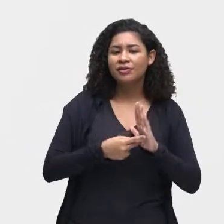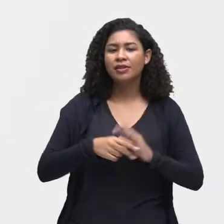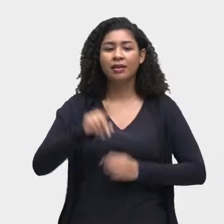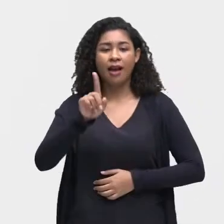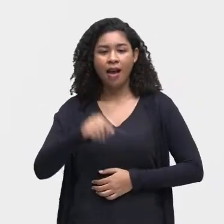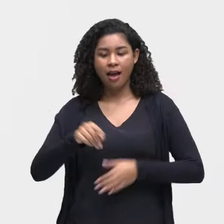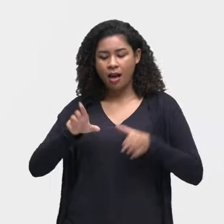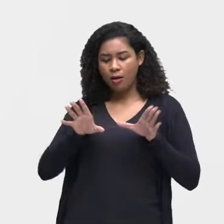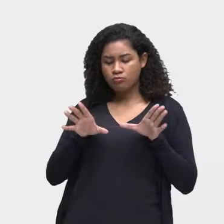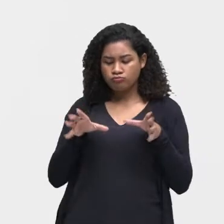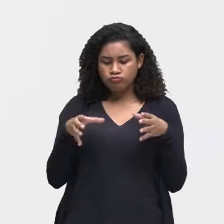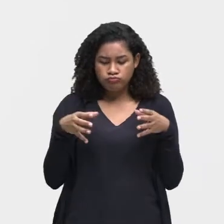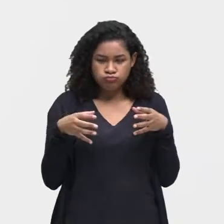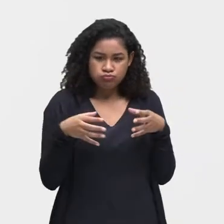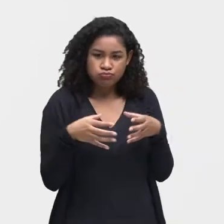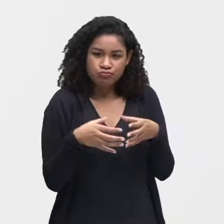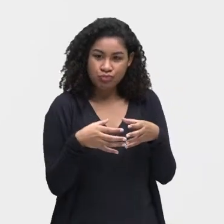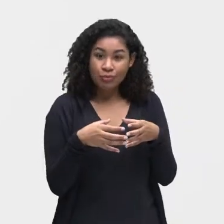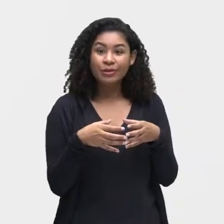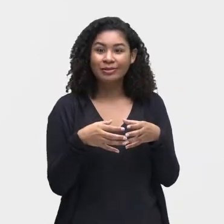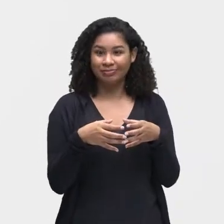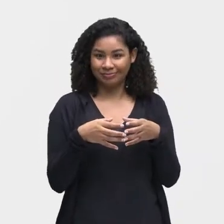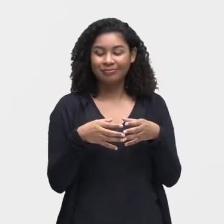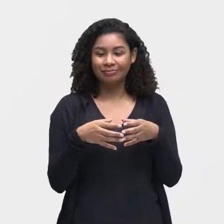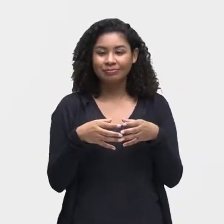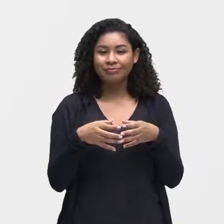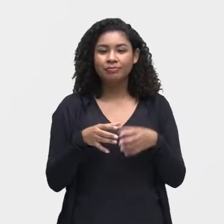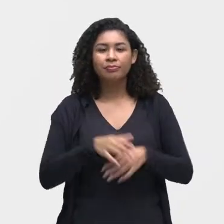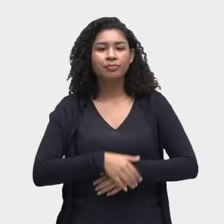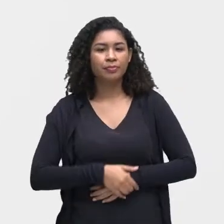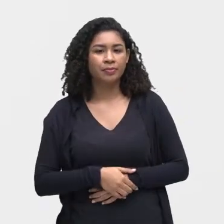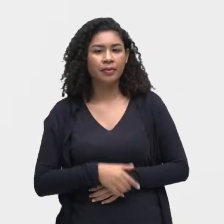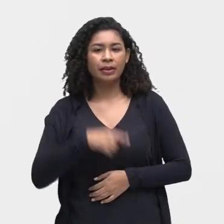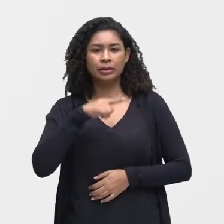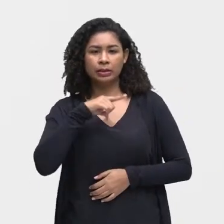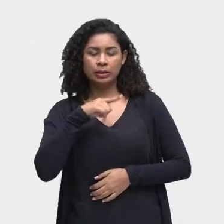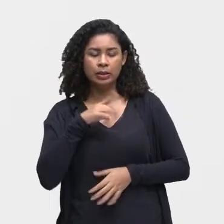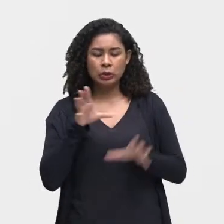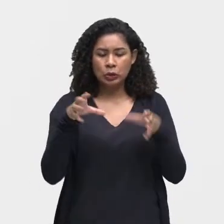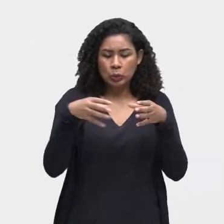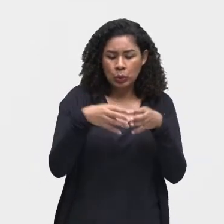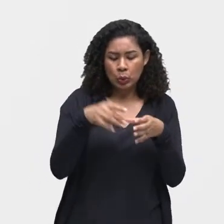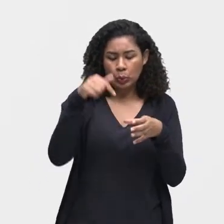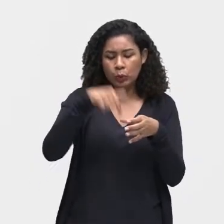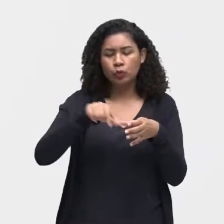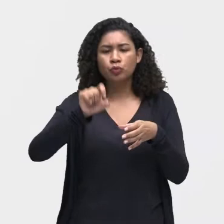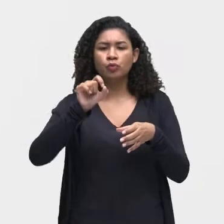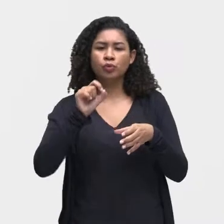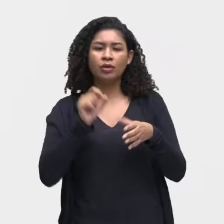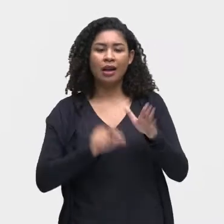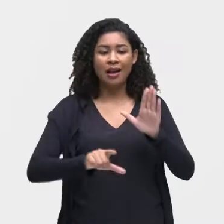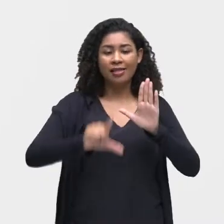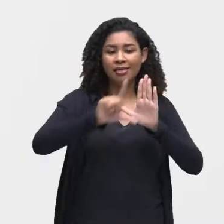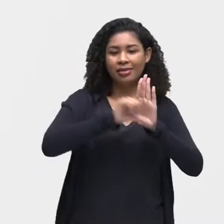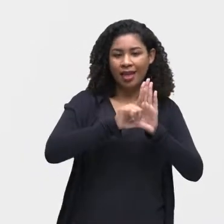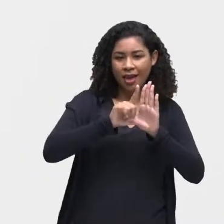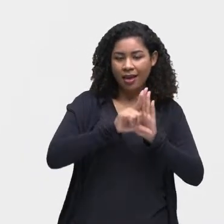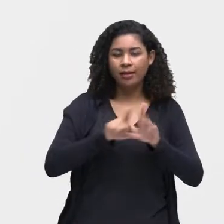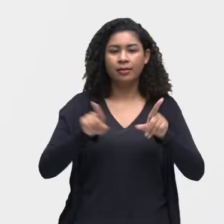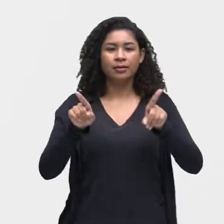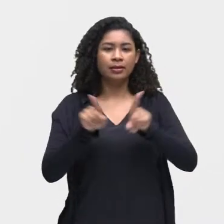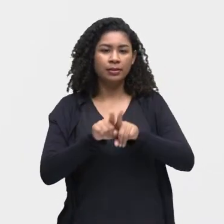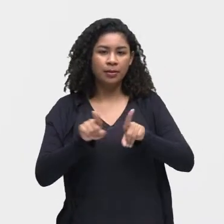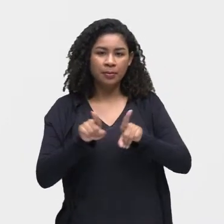de condições, leis, influências e infraestruturas de ordem